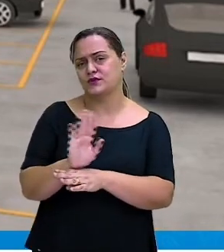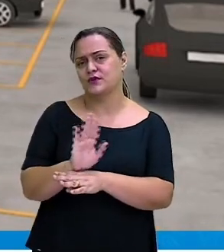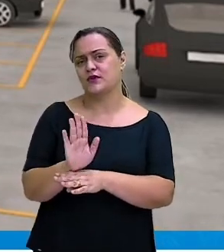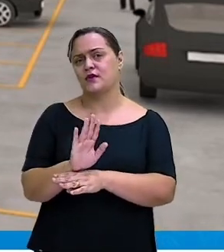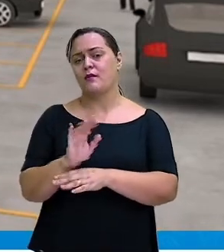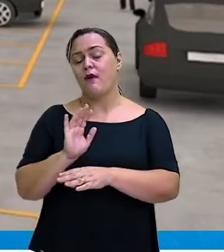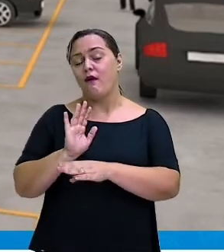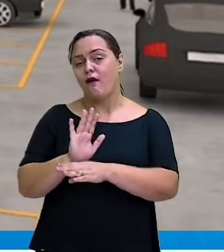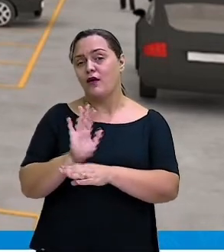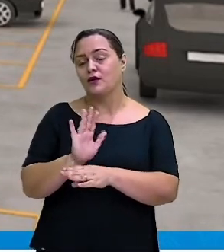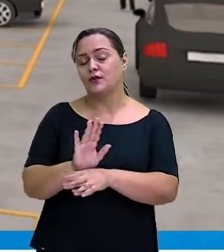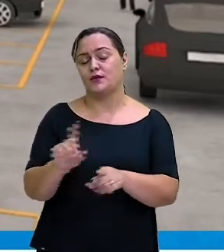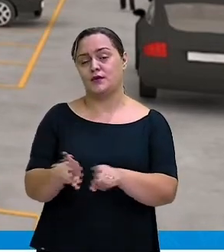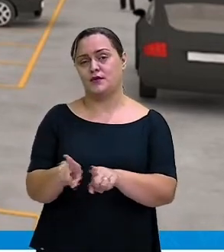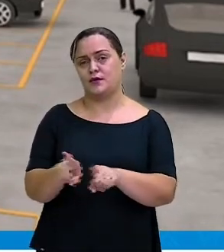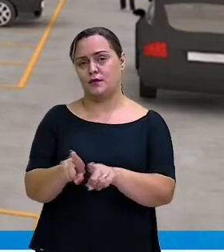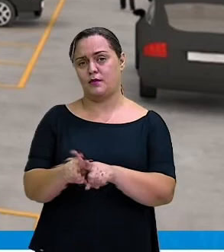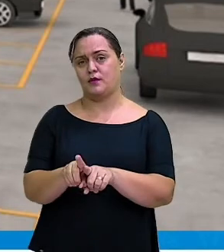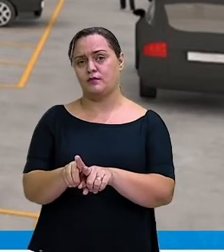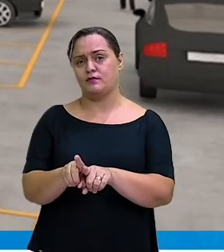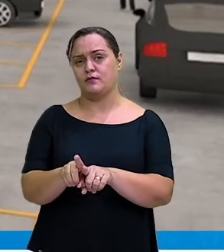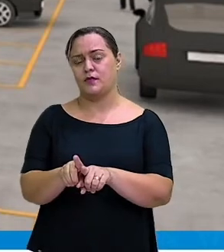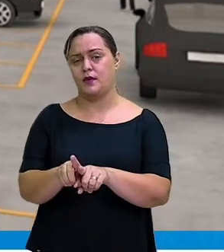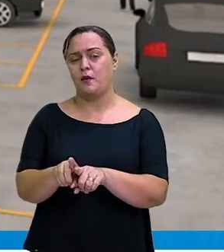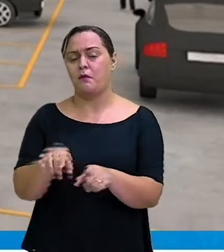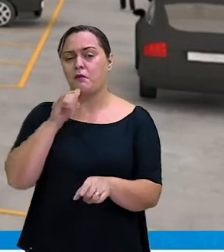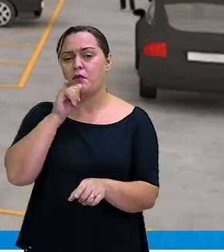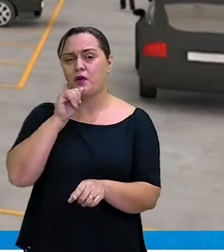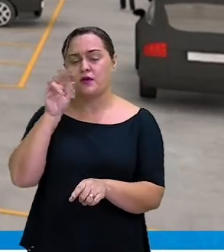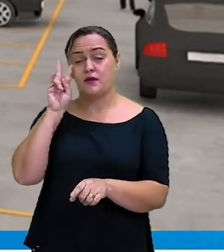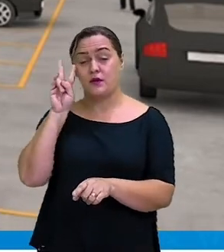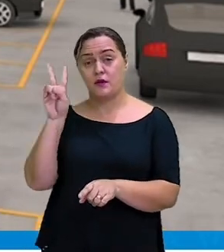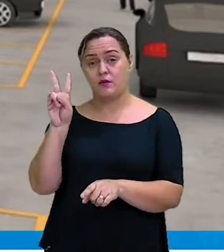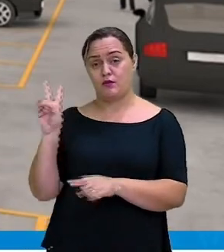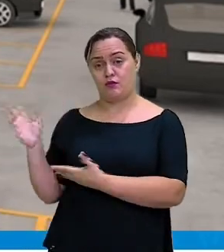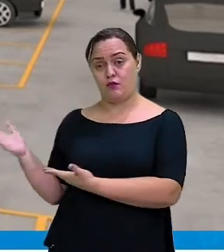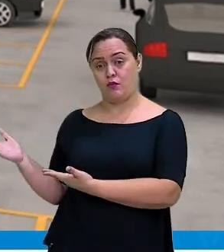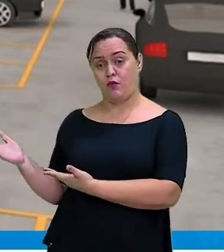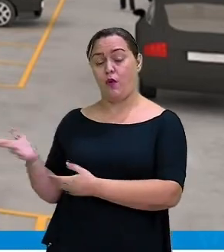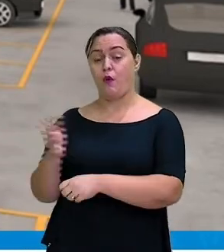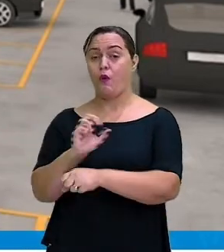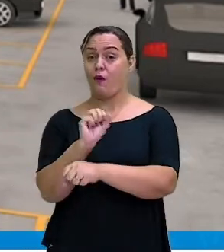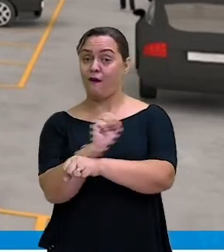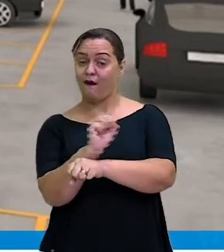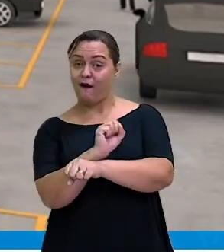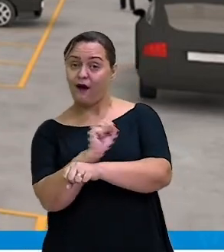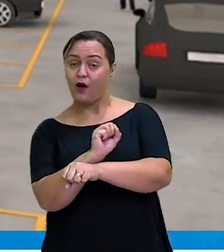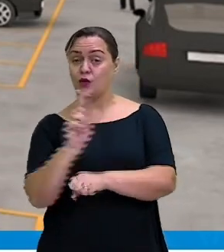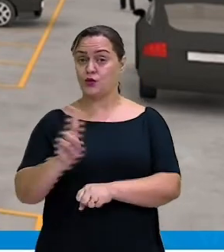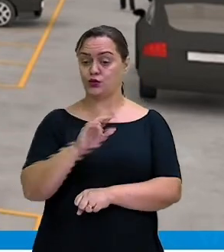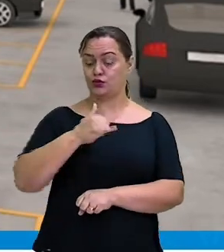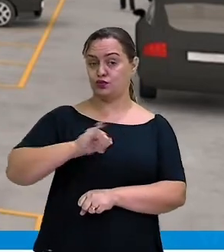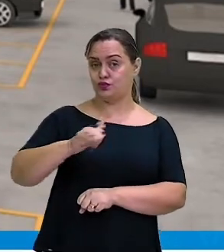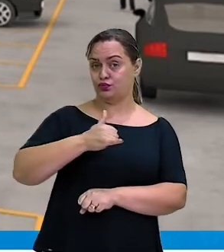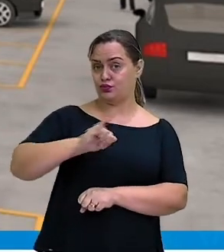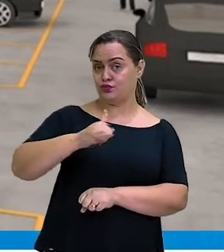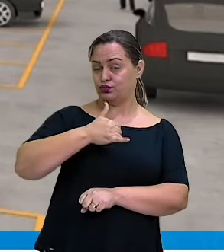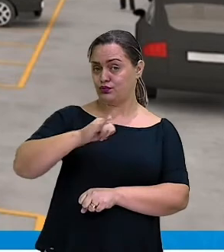as emissões de gases de efeito estufa e outras emissões de gases poluentes pelo